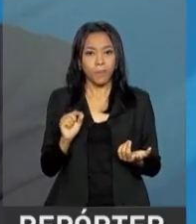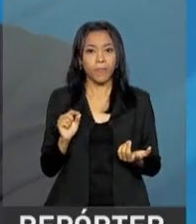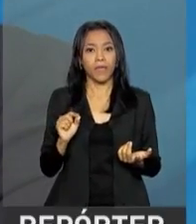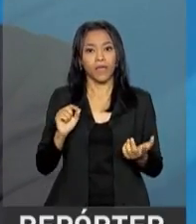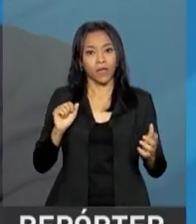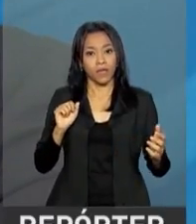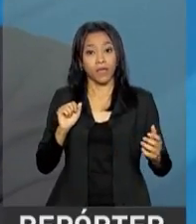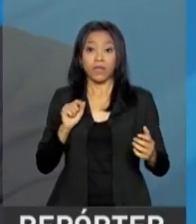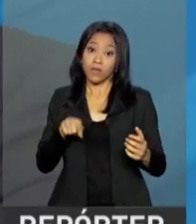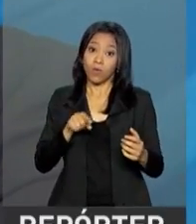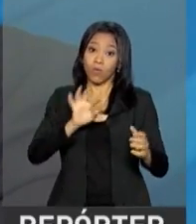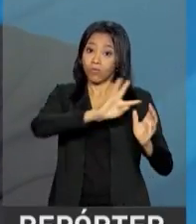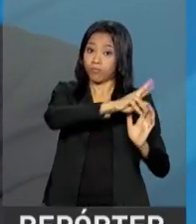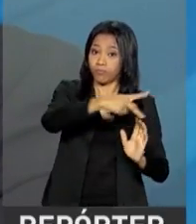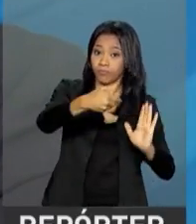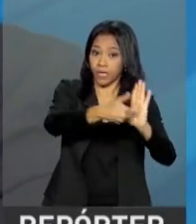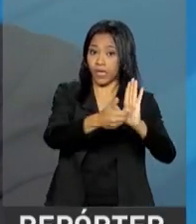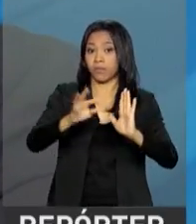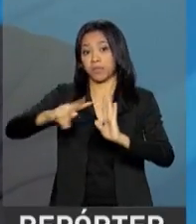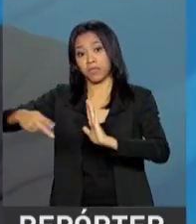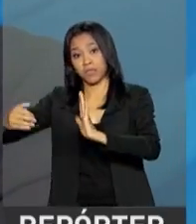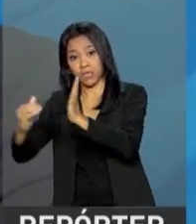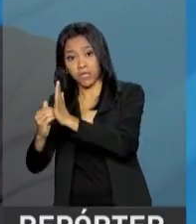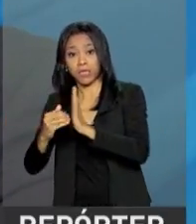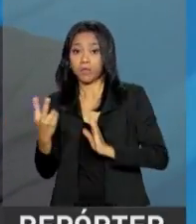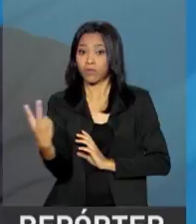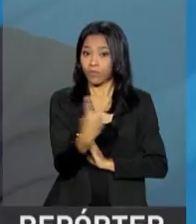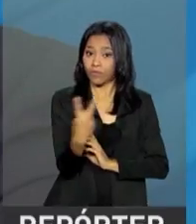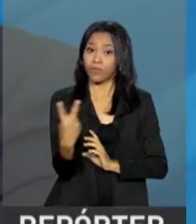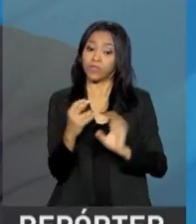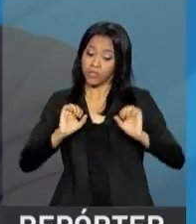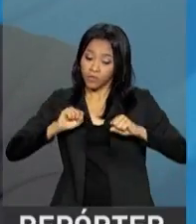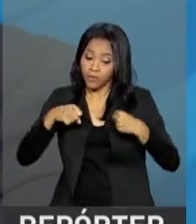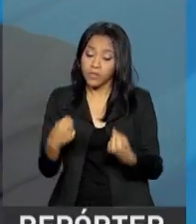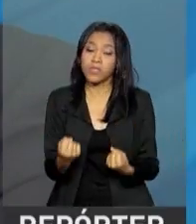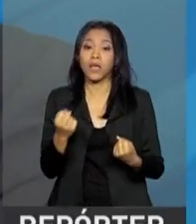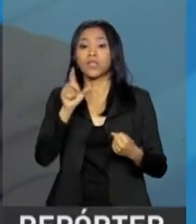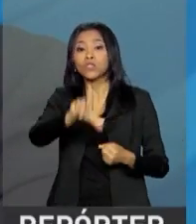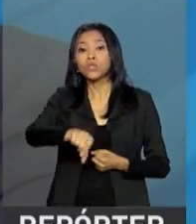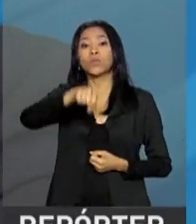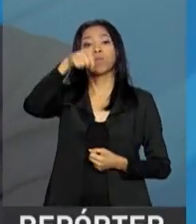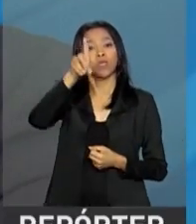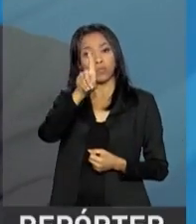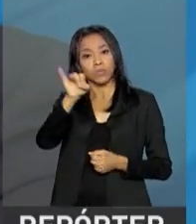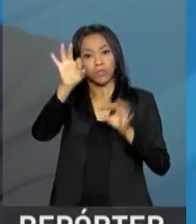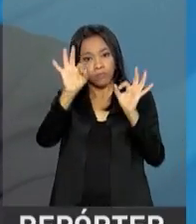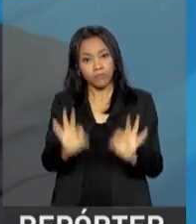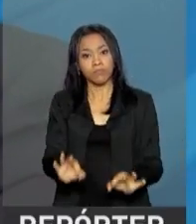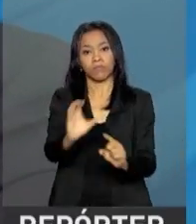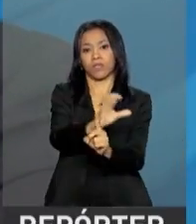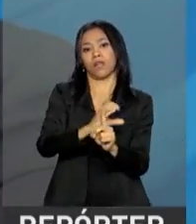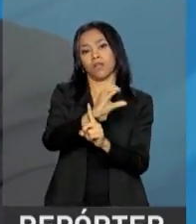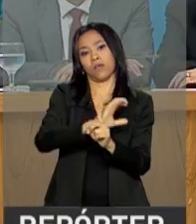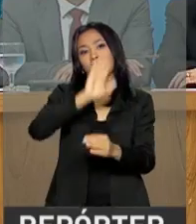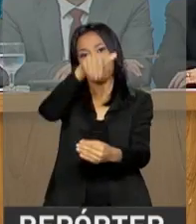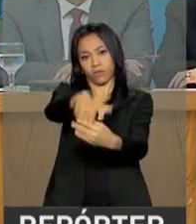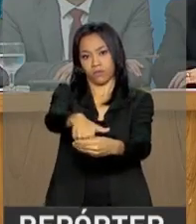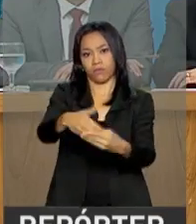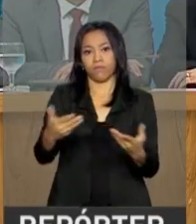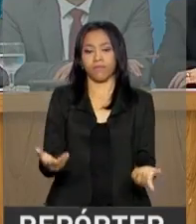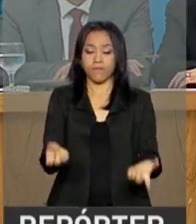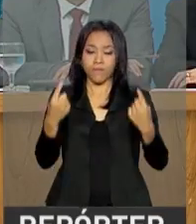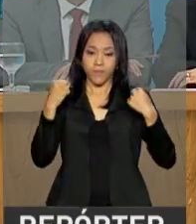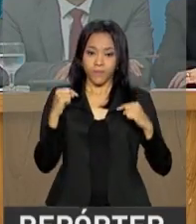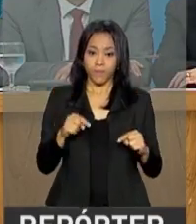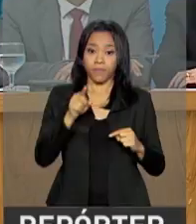presidência das duas casas elenca o esforço e definir um calendário muito forte um ritmo muito forte de votações as prioridades